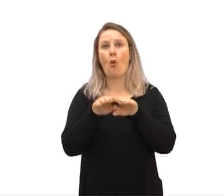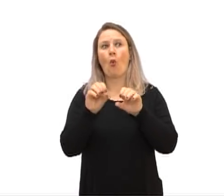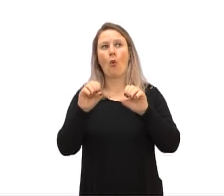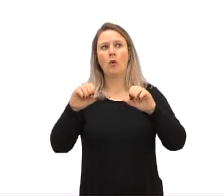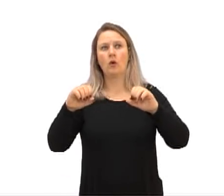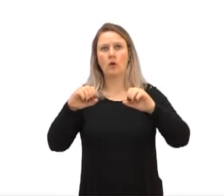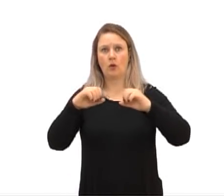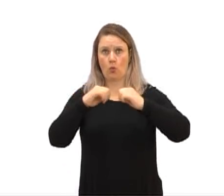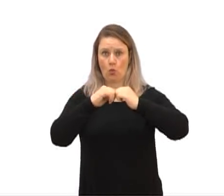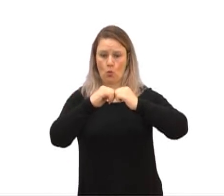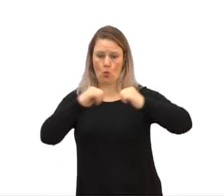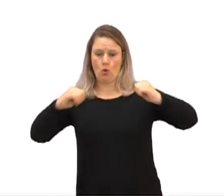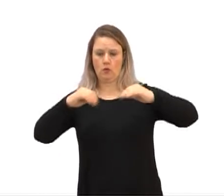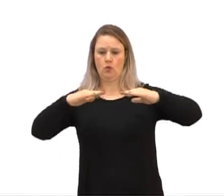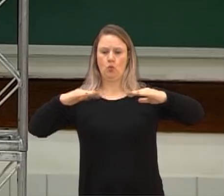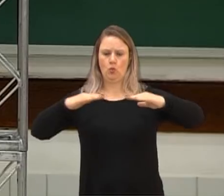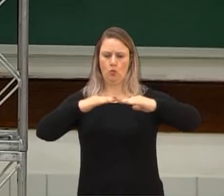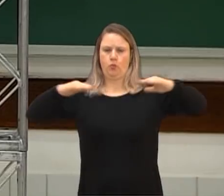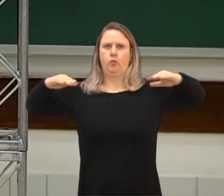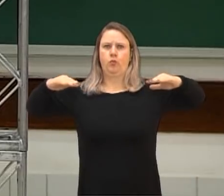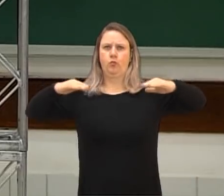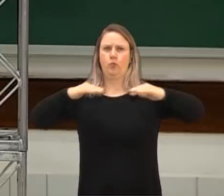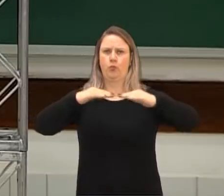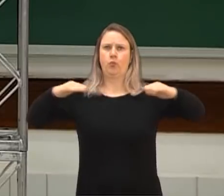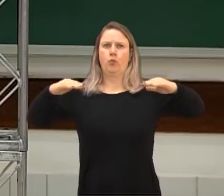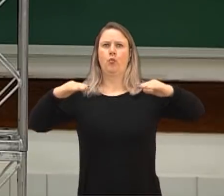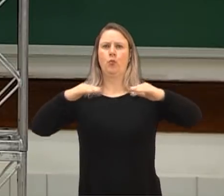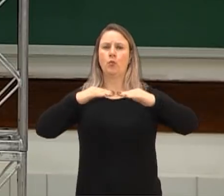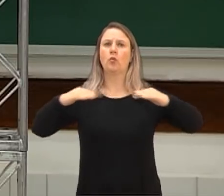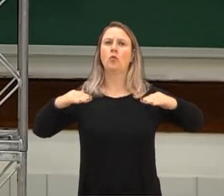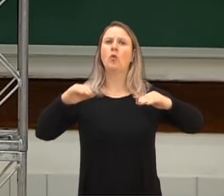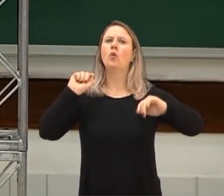movimento divergente, né, quando elas se afastam,